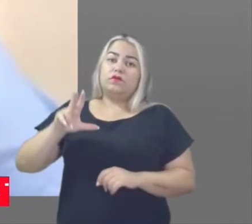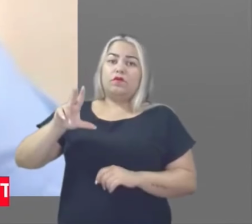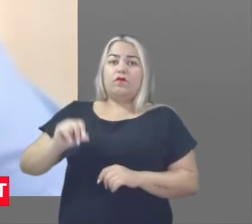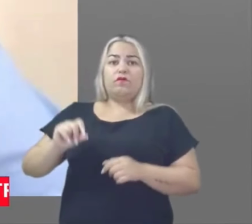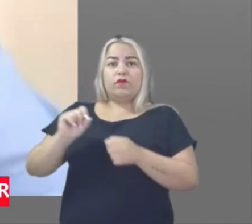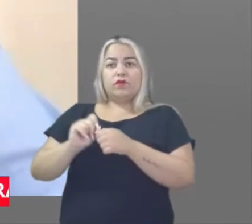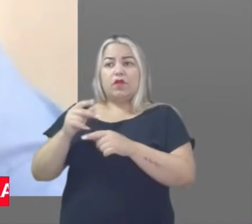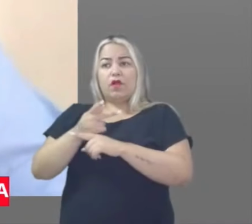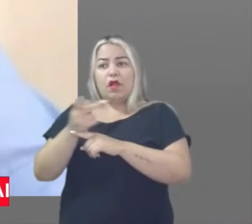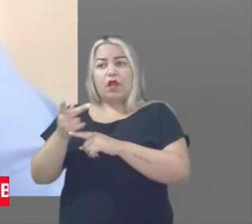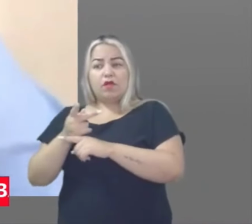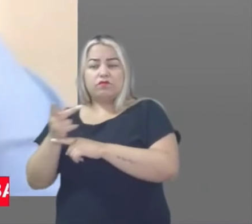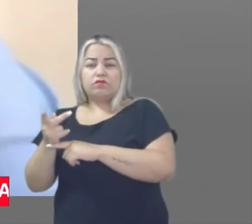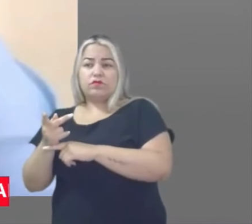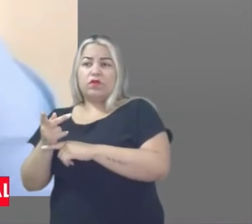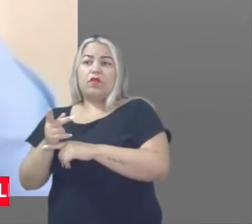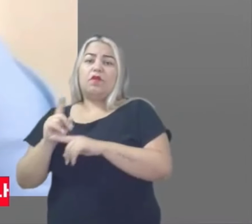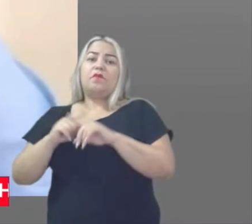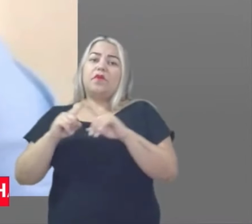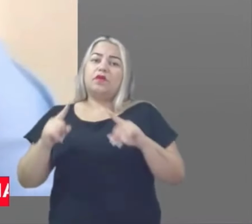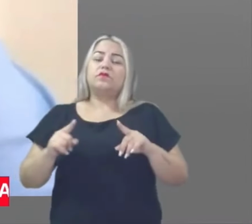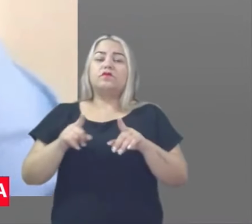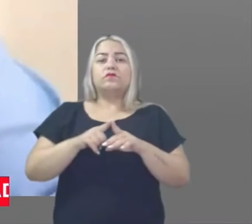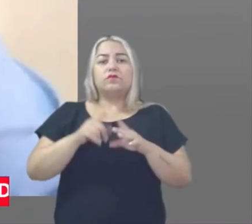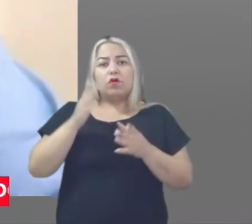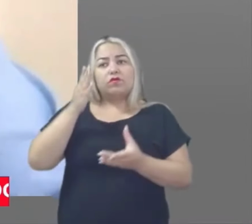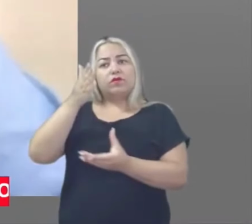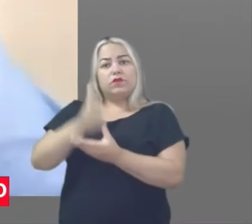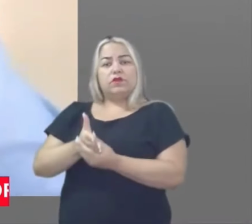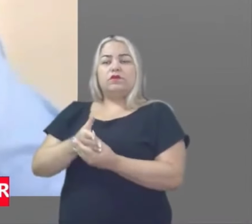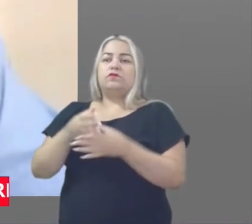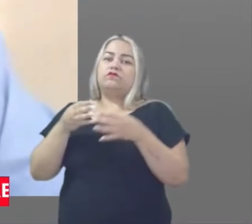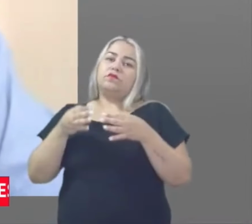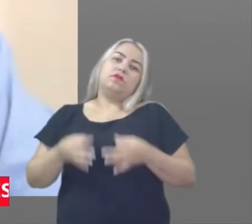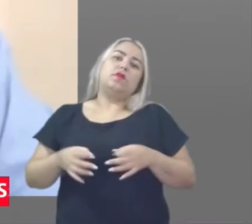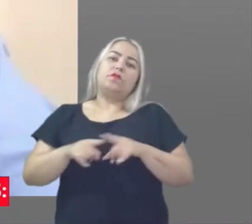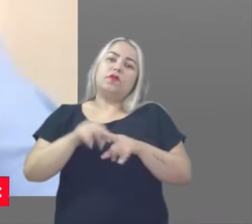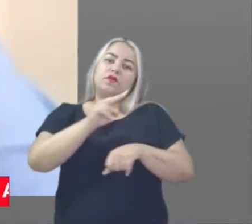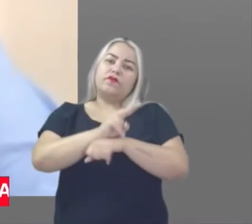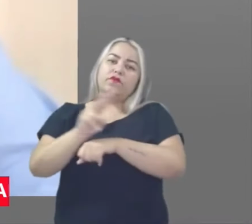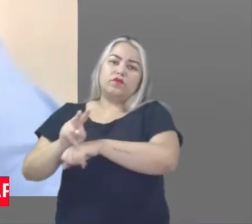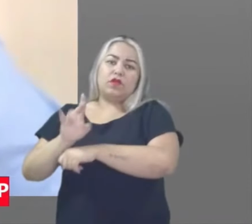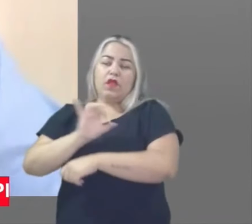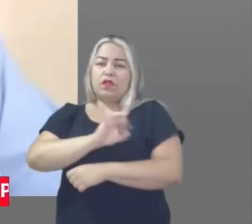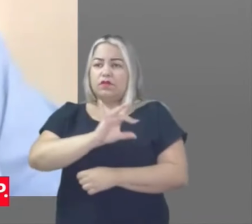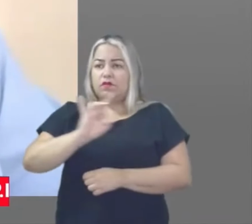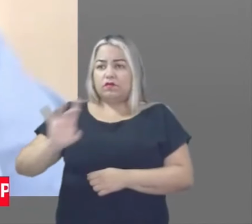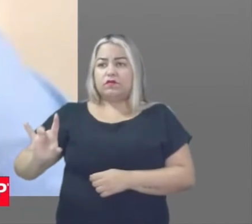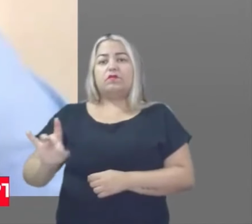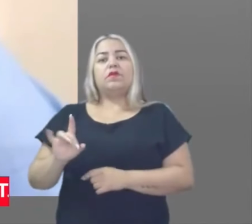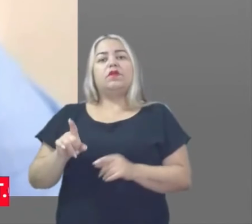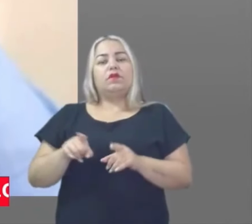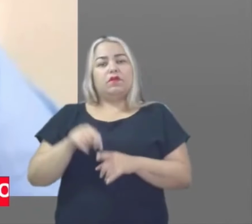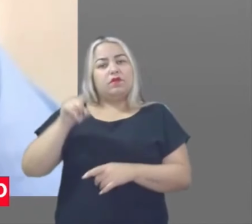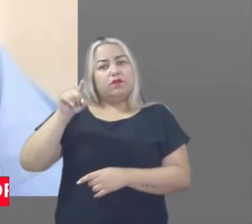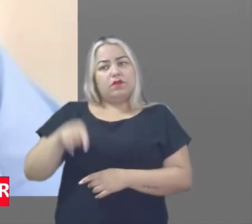caça às bruxas, né? Mas garantindo o devido processo legal, o amplo direito à defesa de cada um e cada uma que for